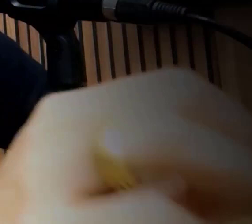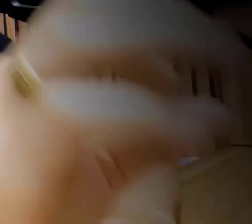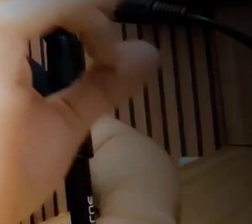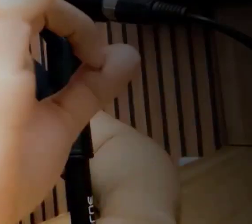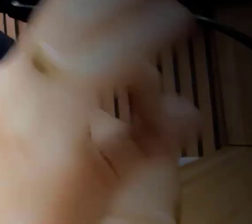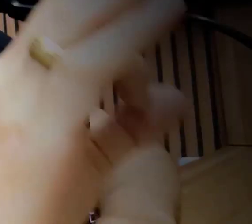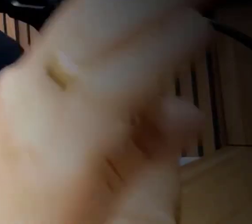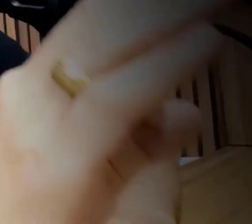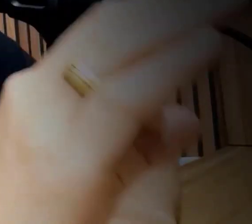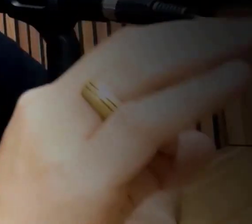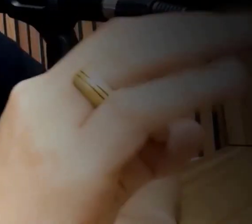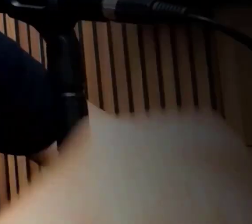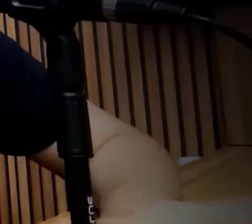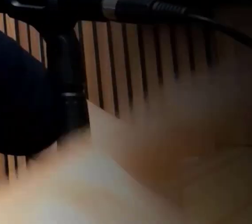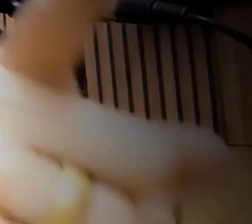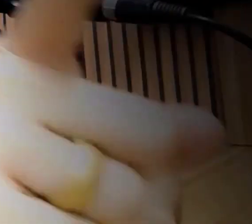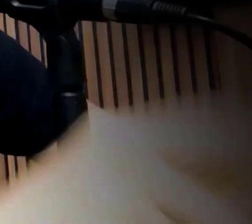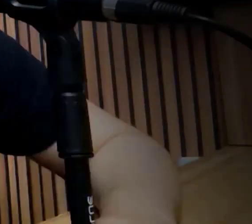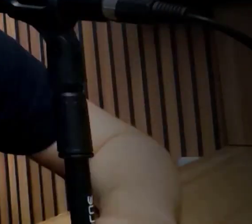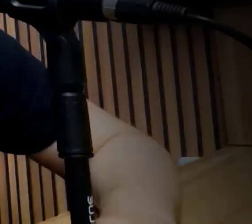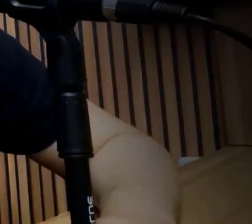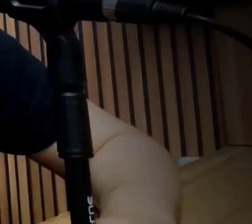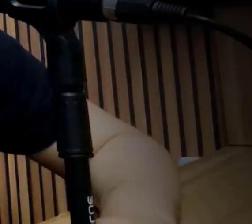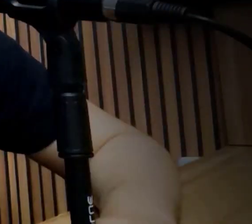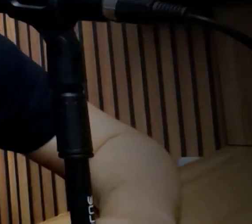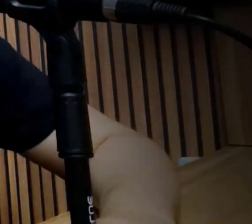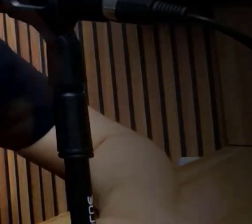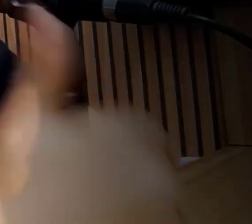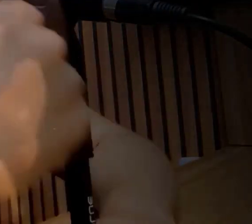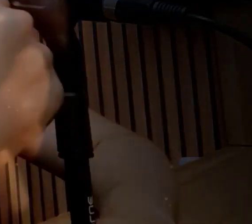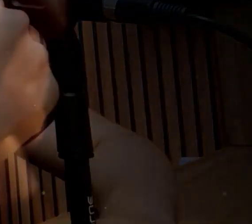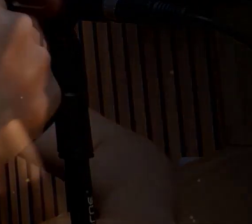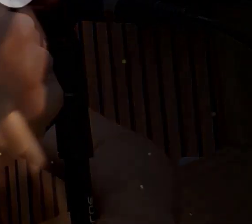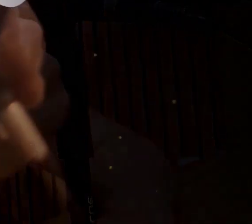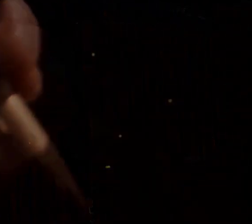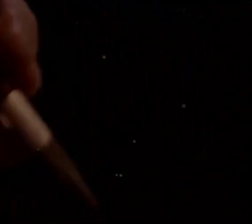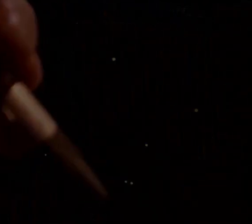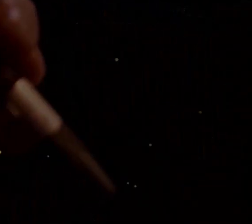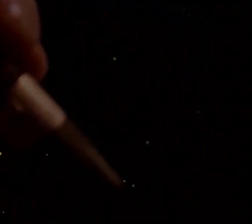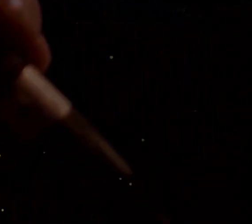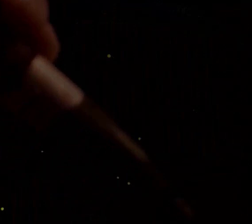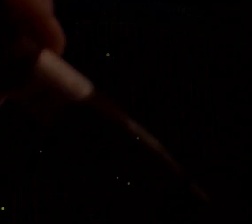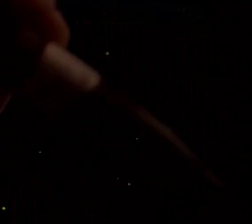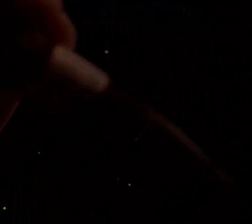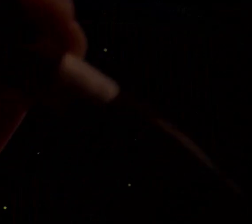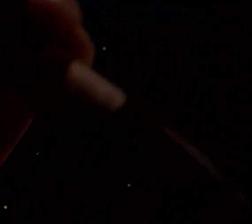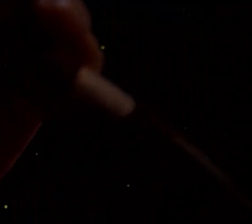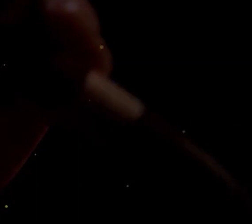vídeo completo. Assiste essa história fantástica que você vai se surpreender. Valeu, tamo junto!